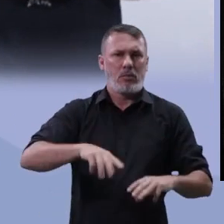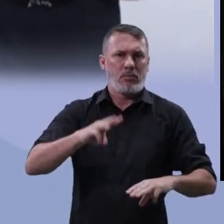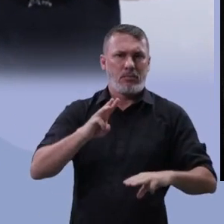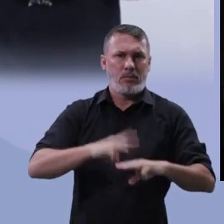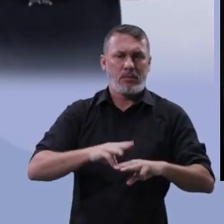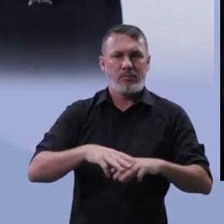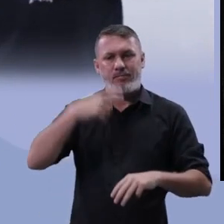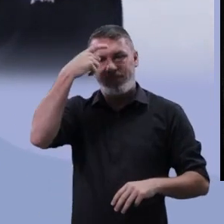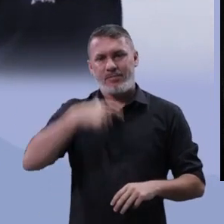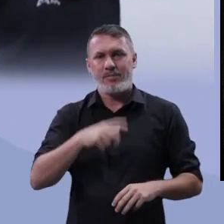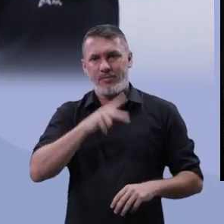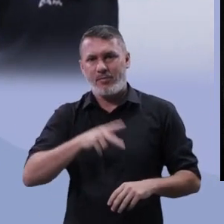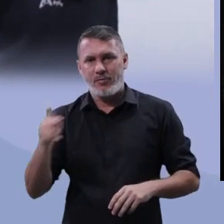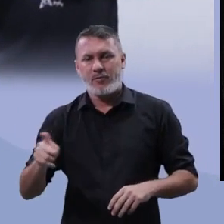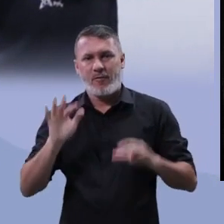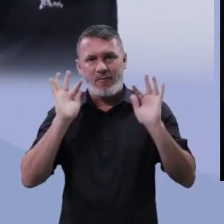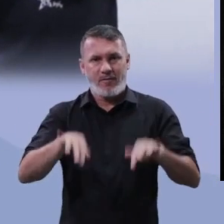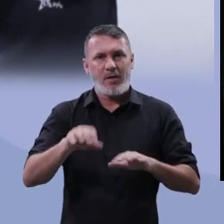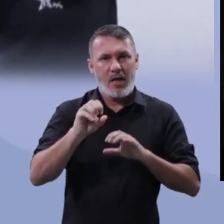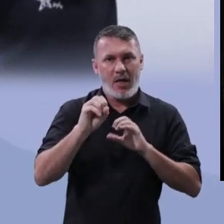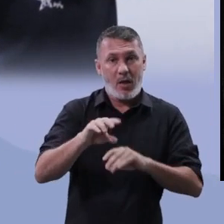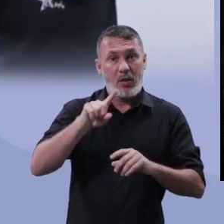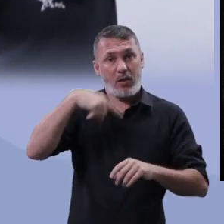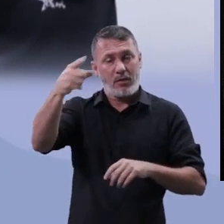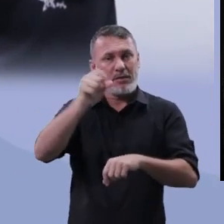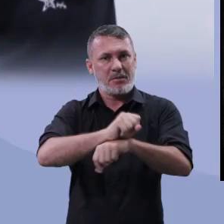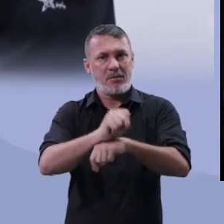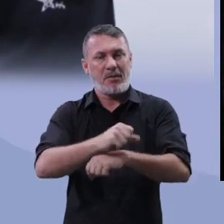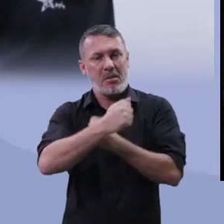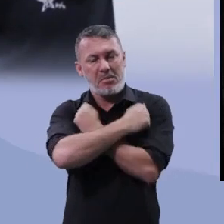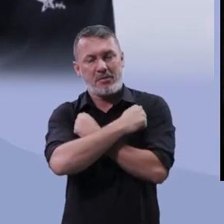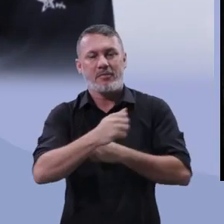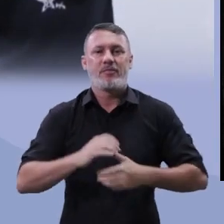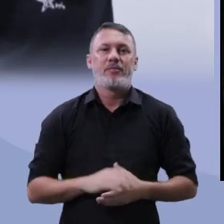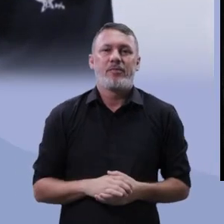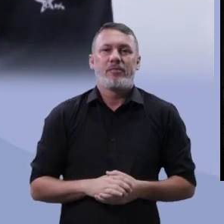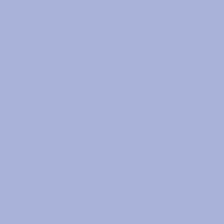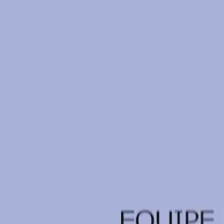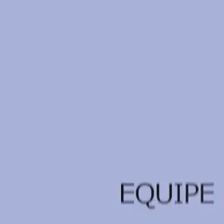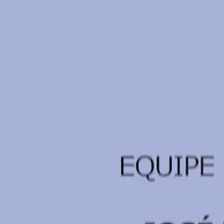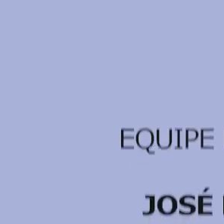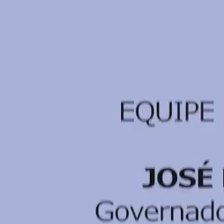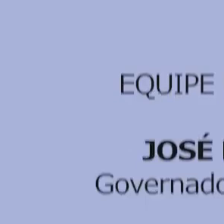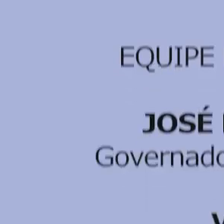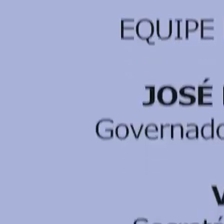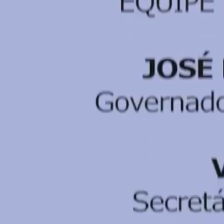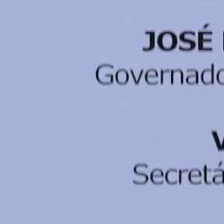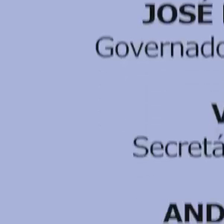matemática. Professor Hélio Hacker ficando por aqui. Até a próxima aula. Grande abraço.